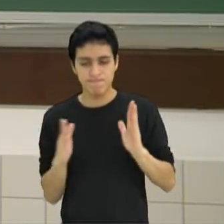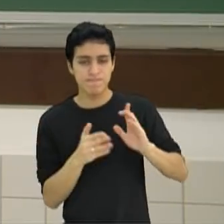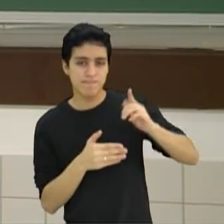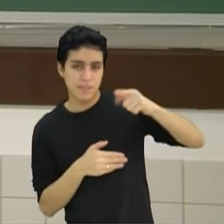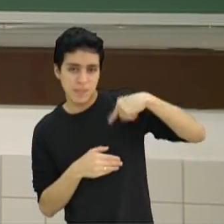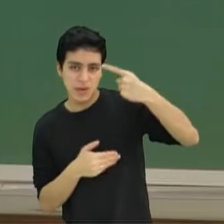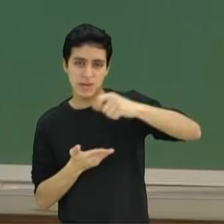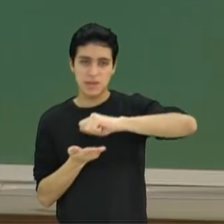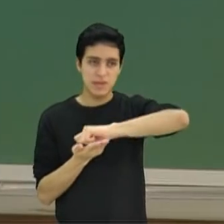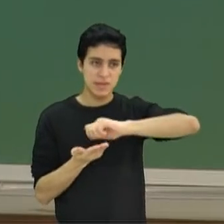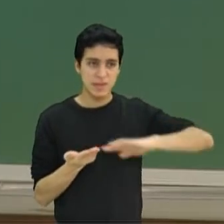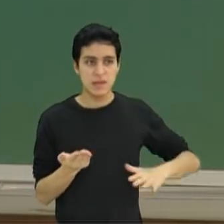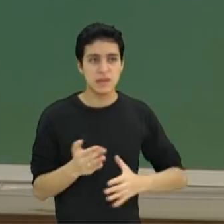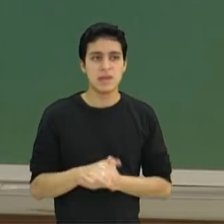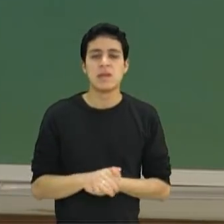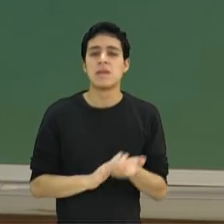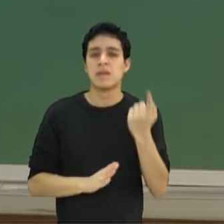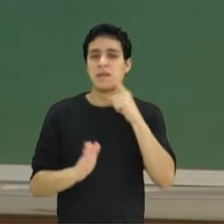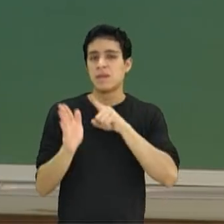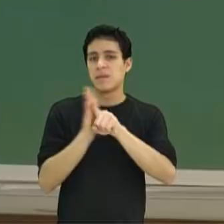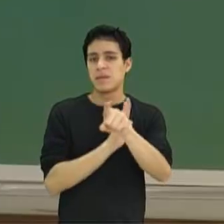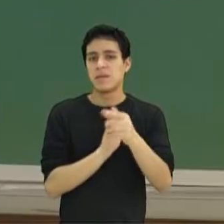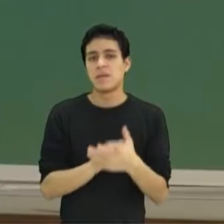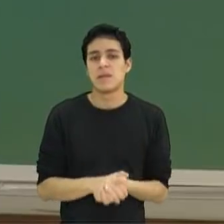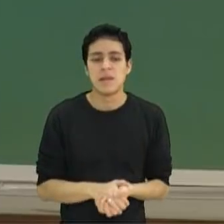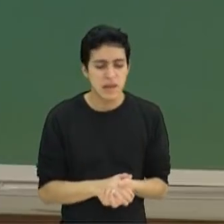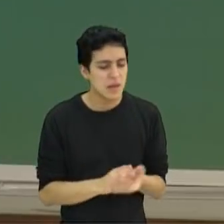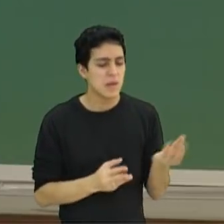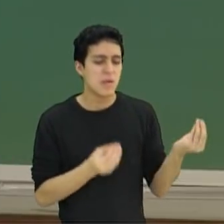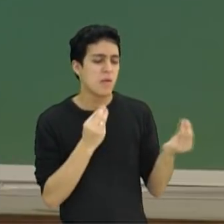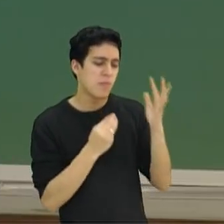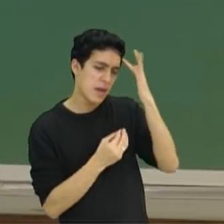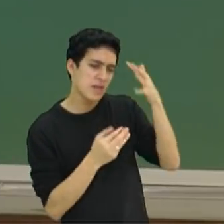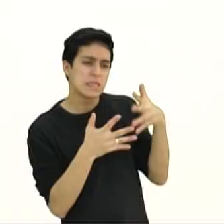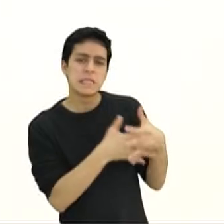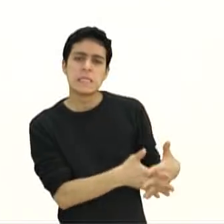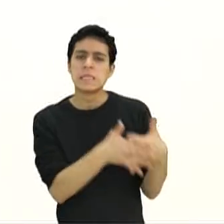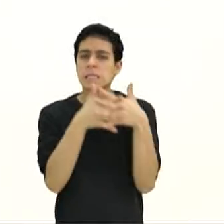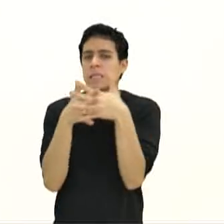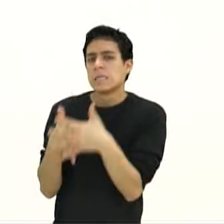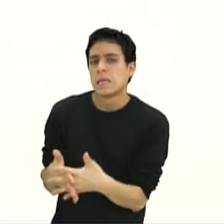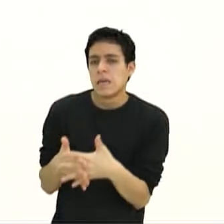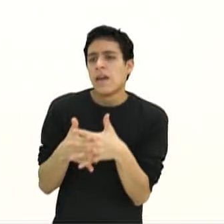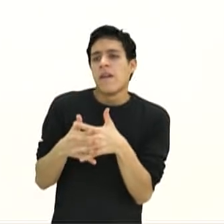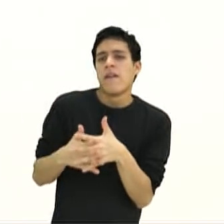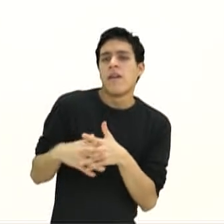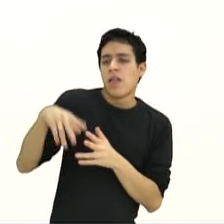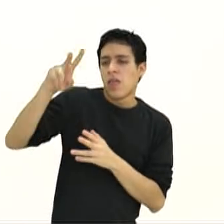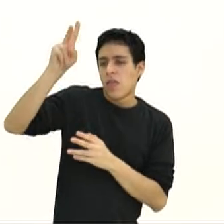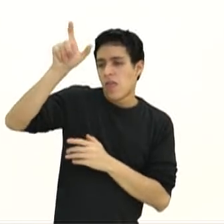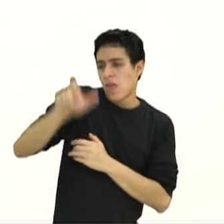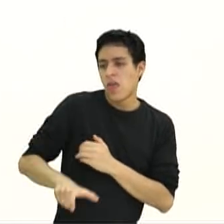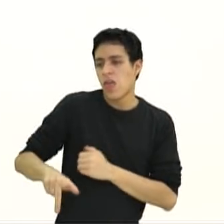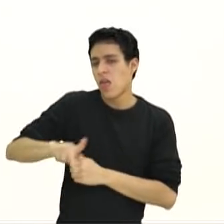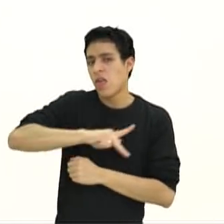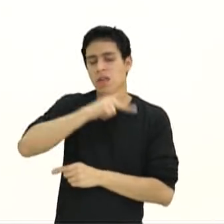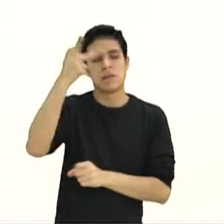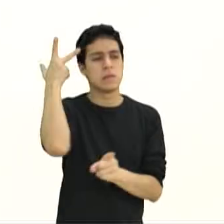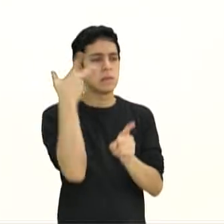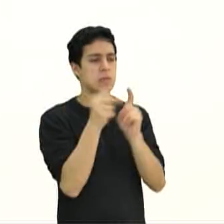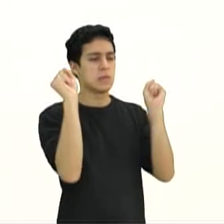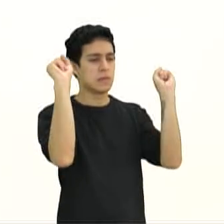atividade. É um quiz. A solução do conflito, ou seja, a vitória do herói, ultrapassa